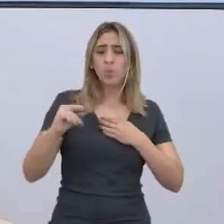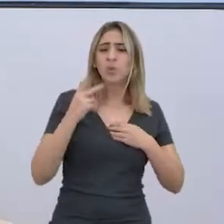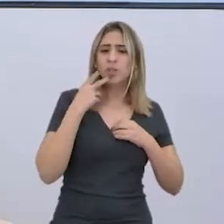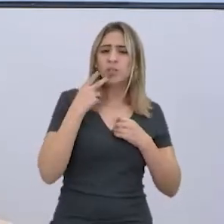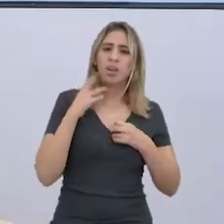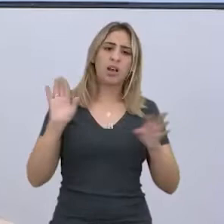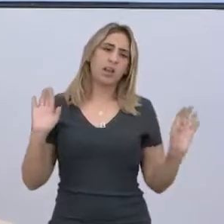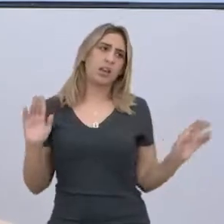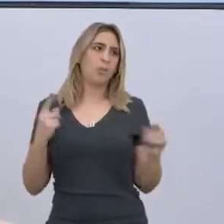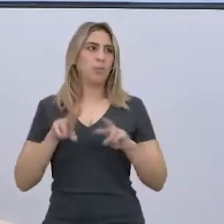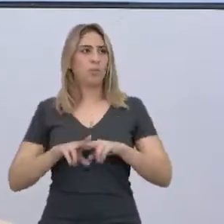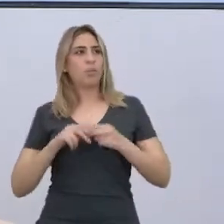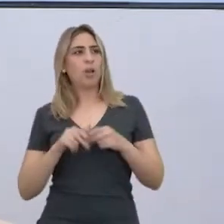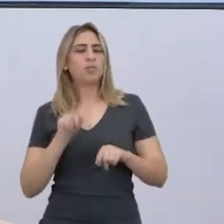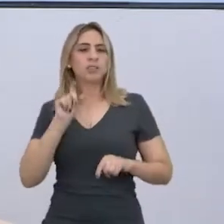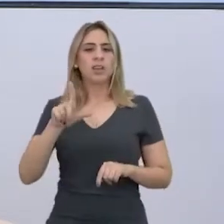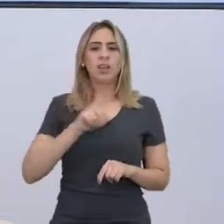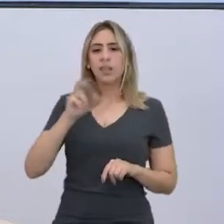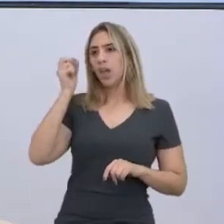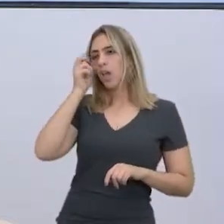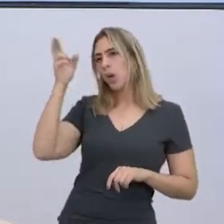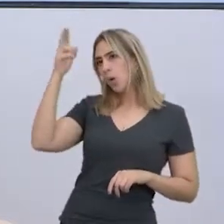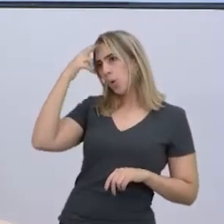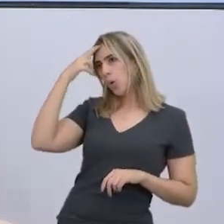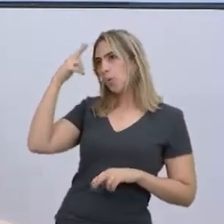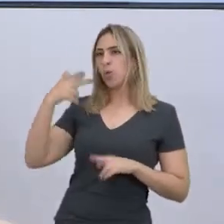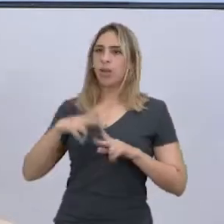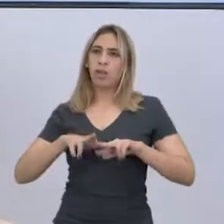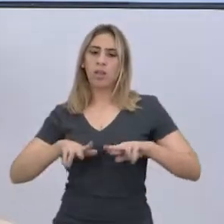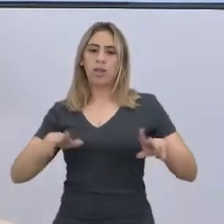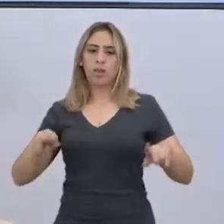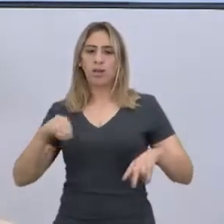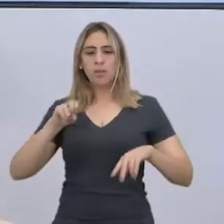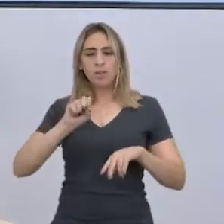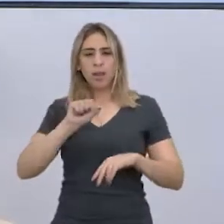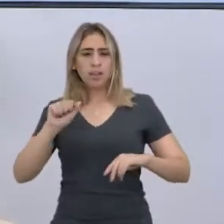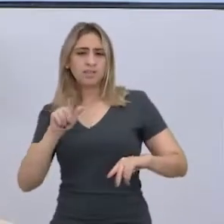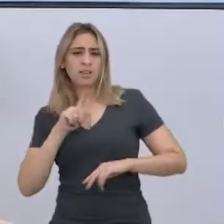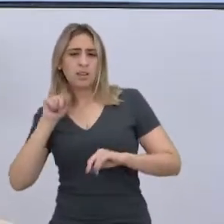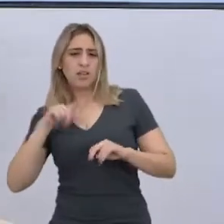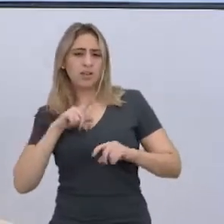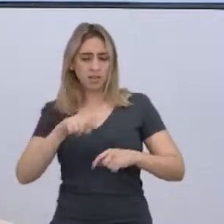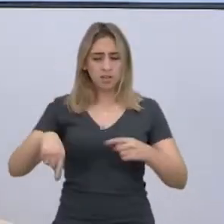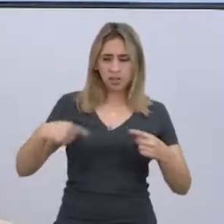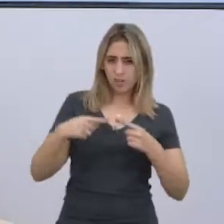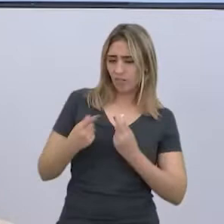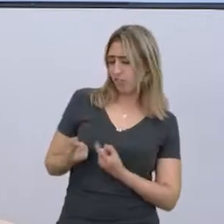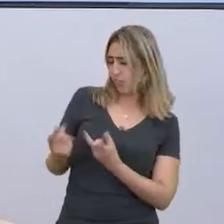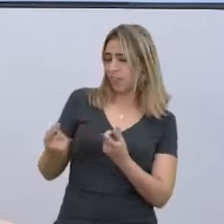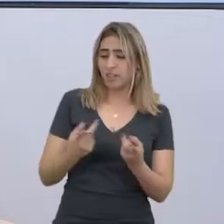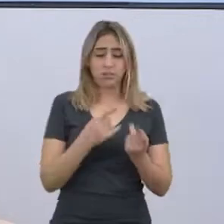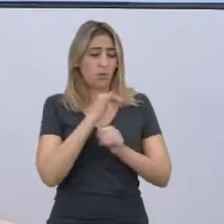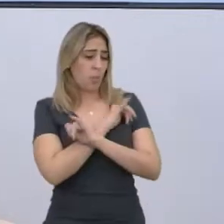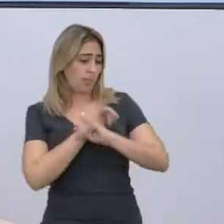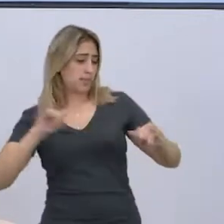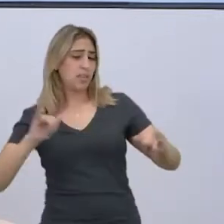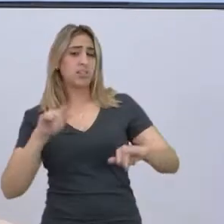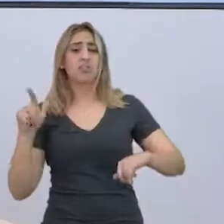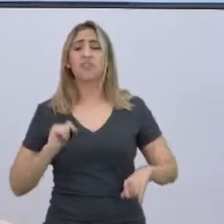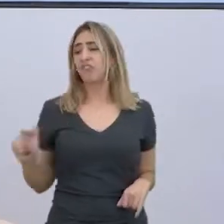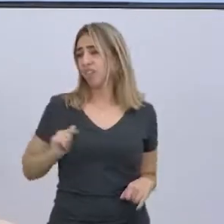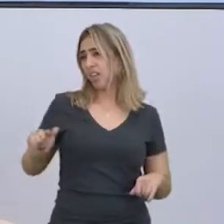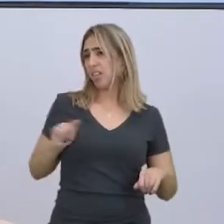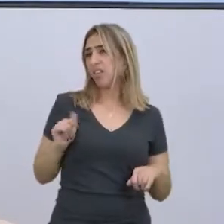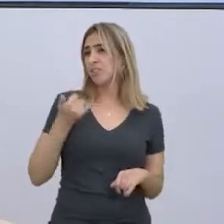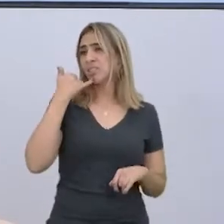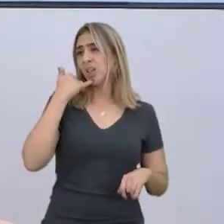fala, por causa que quem tem cultura de massa, né? Quem é alienado, que é vendido pelos comerciais, vai